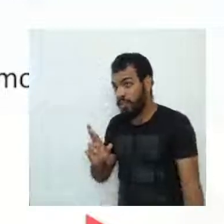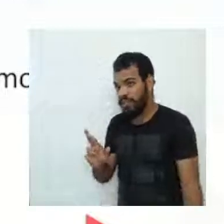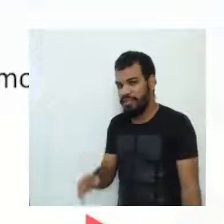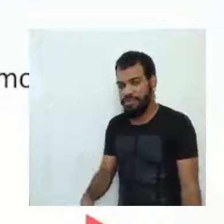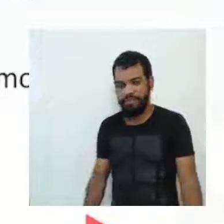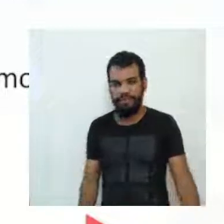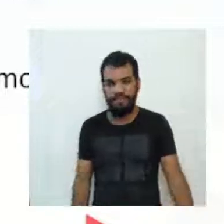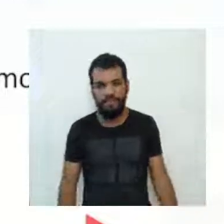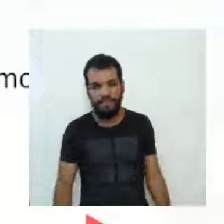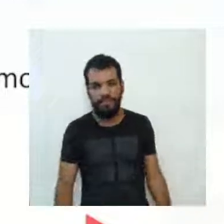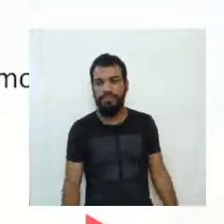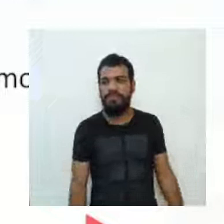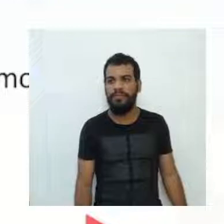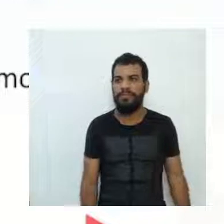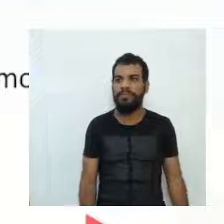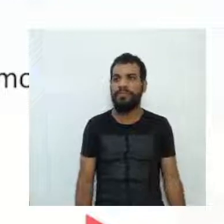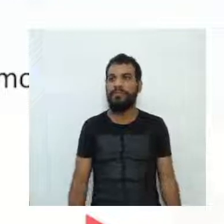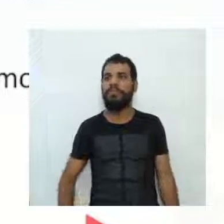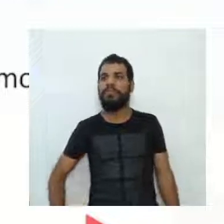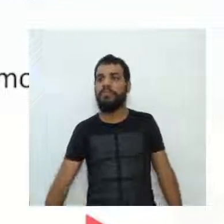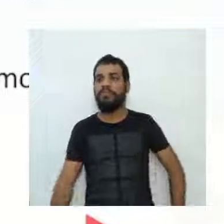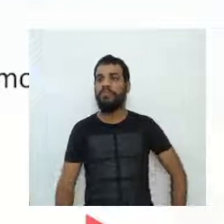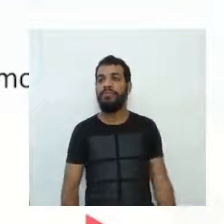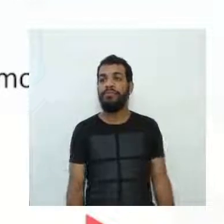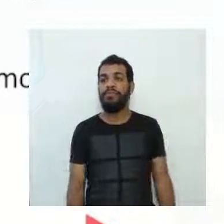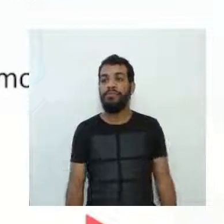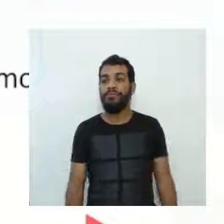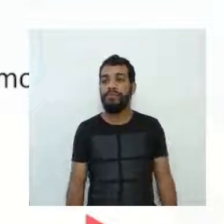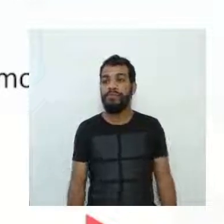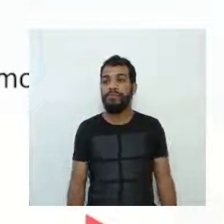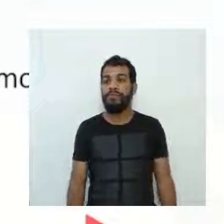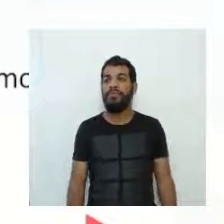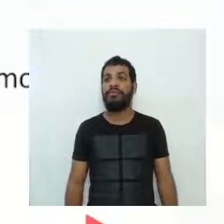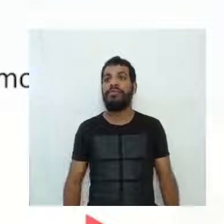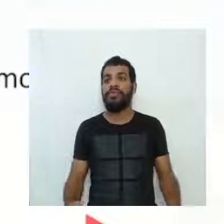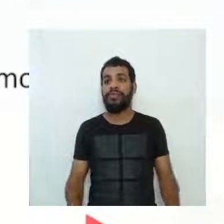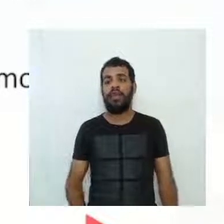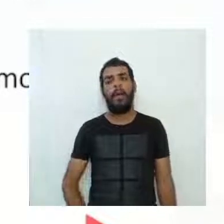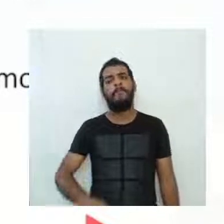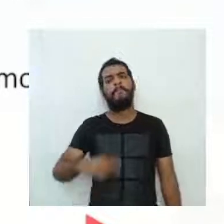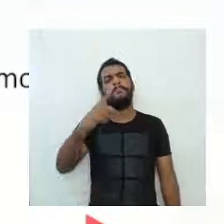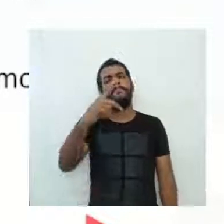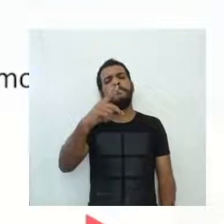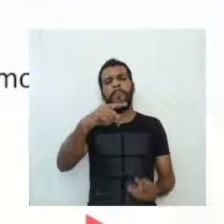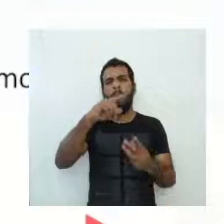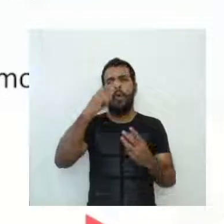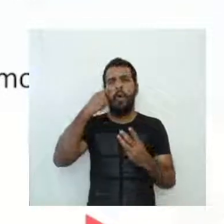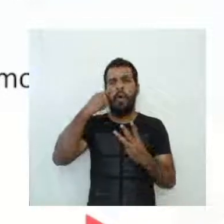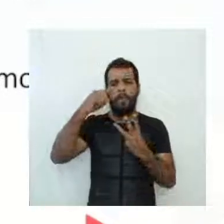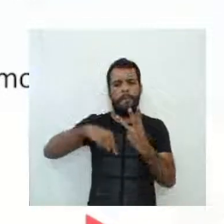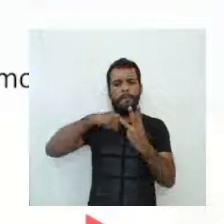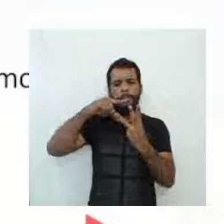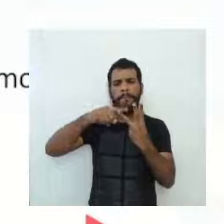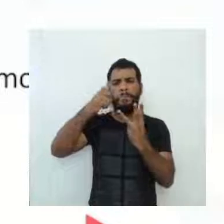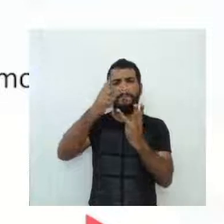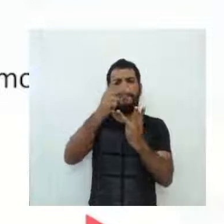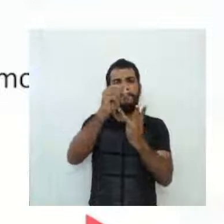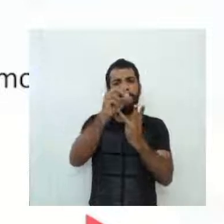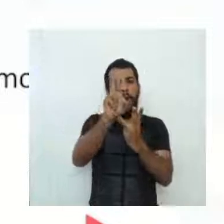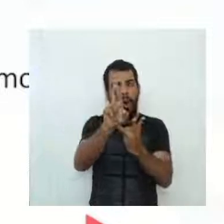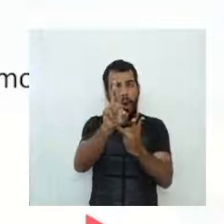acento. Esse a gente vai empregar somente no final de frases. Que tipo de frases?